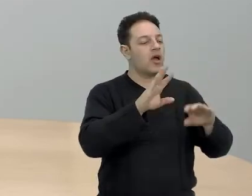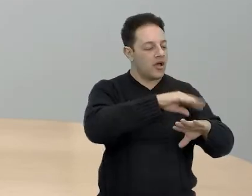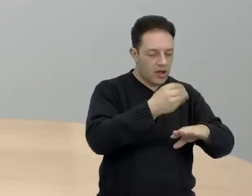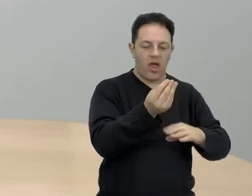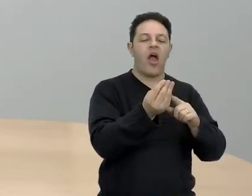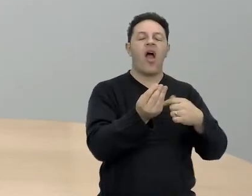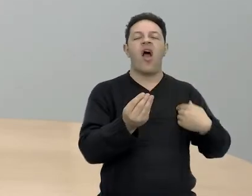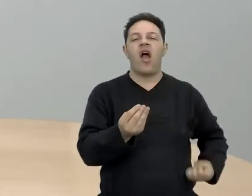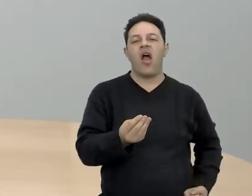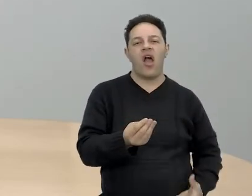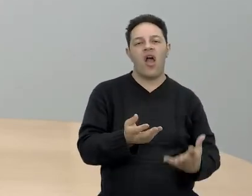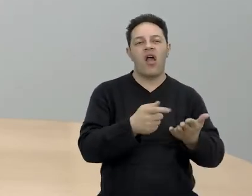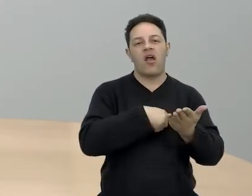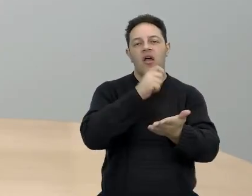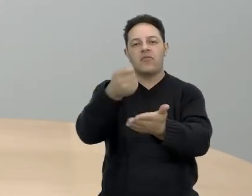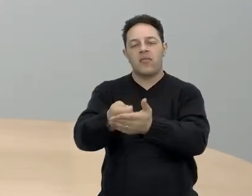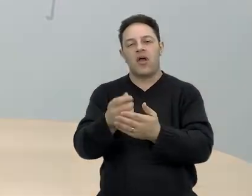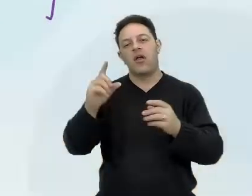despesa aqui, ó.